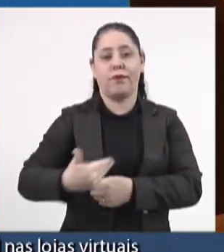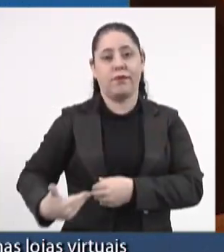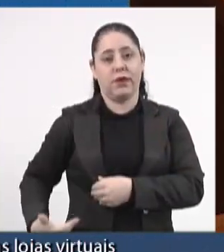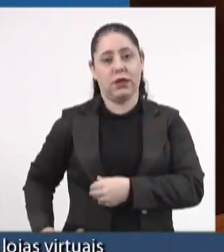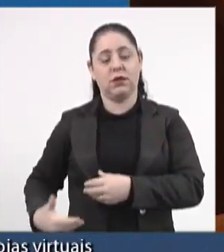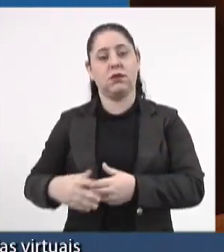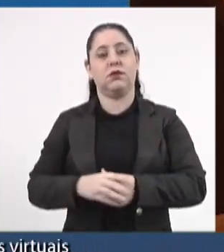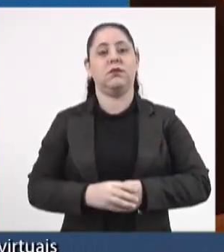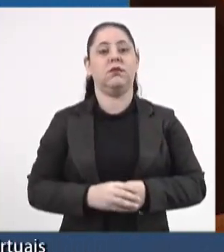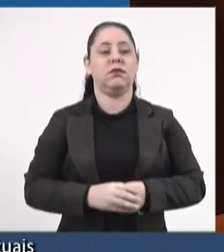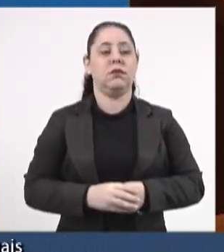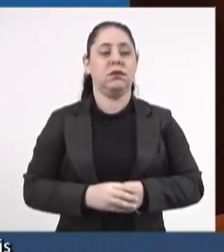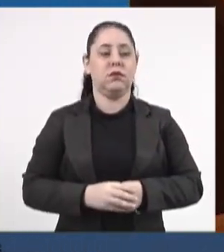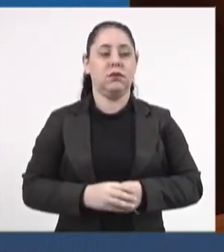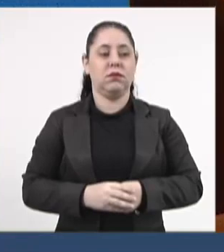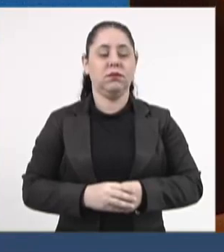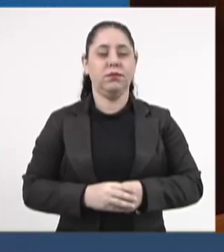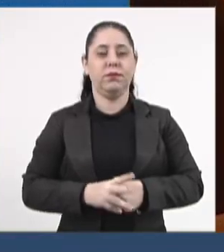governo.